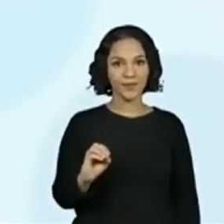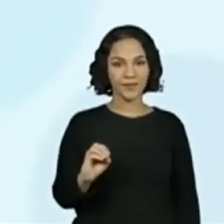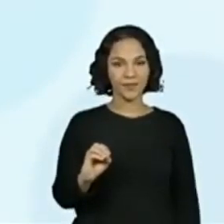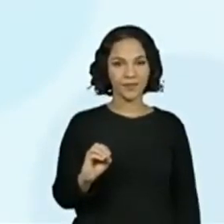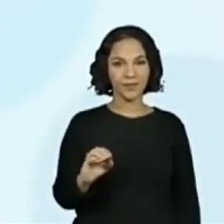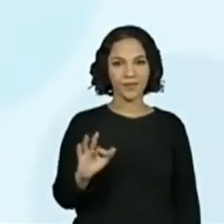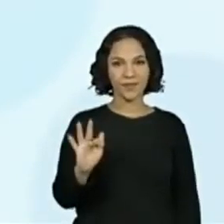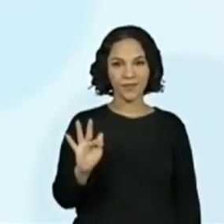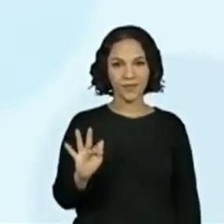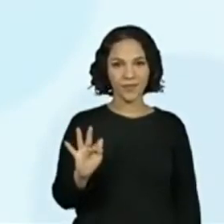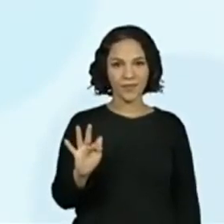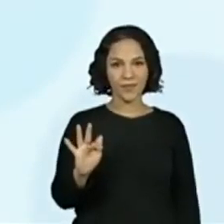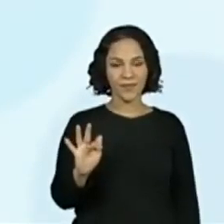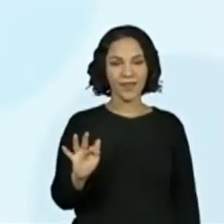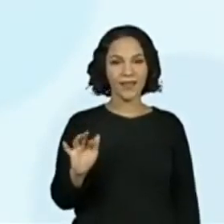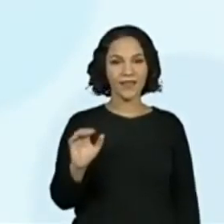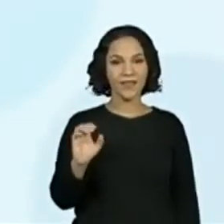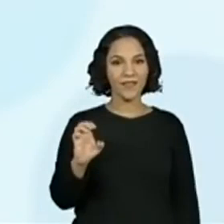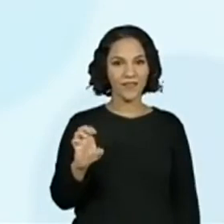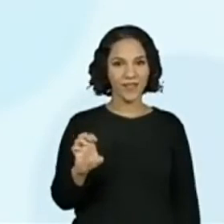Fe. Fe.